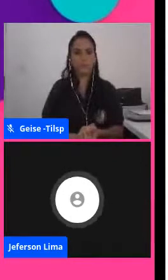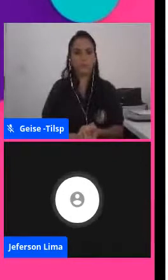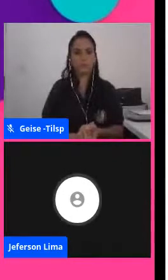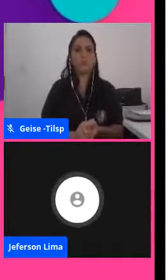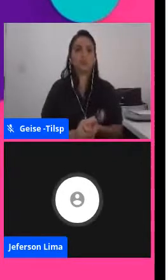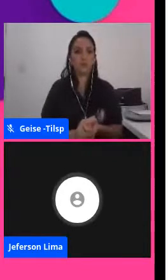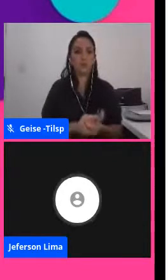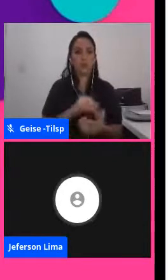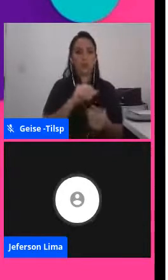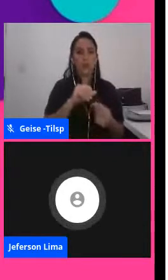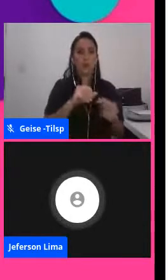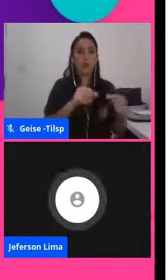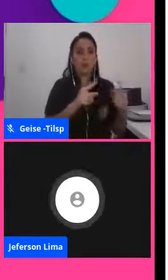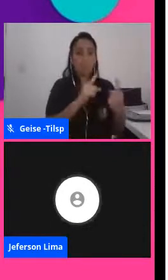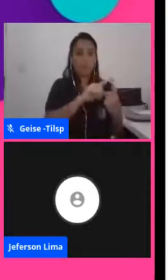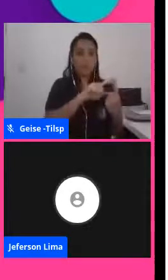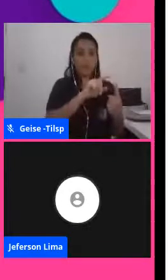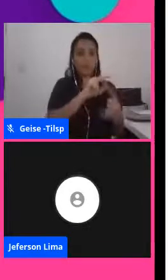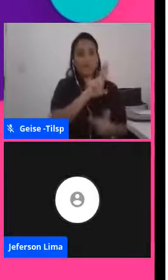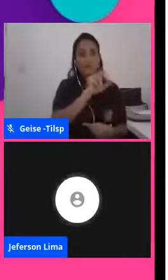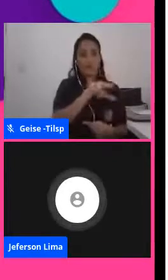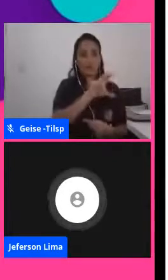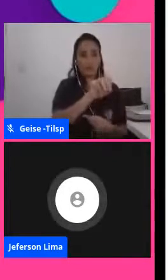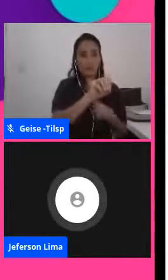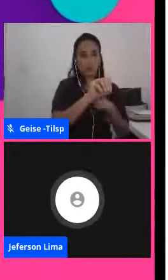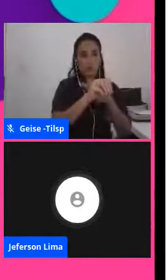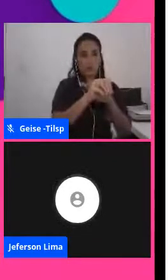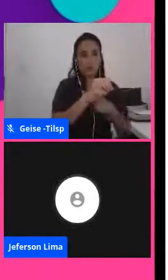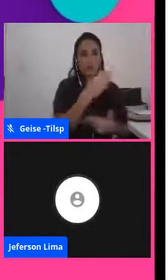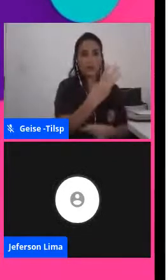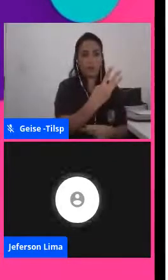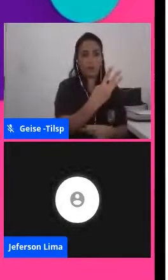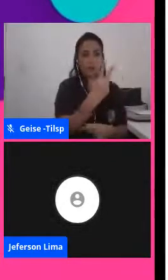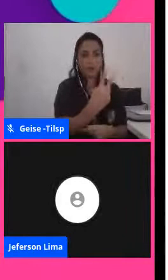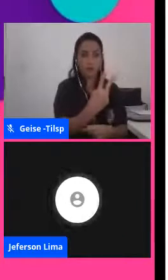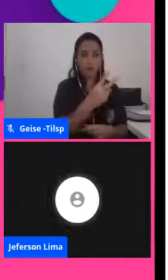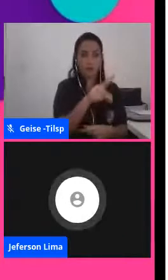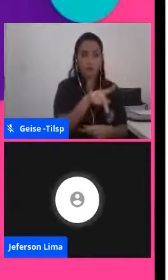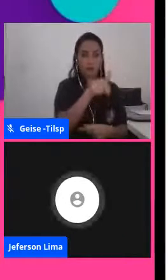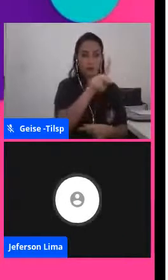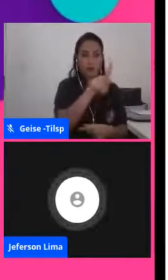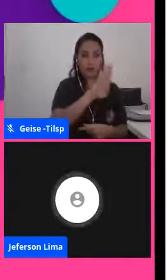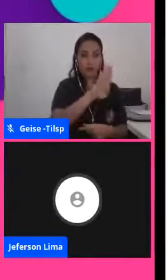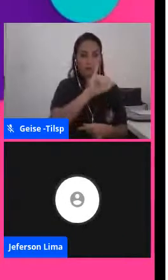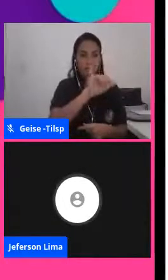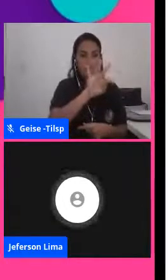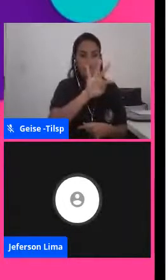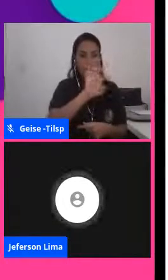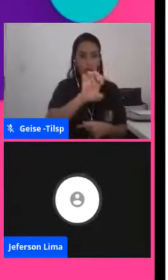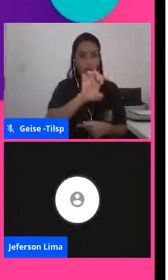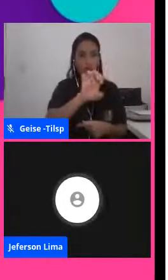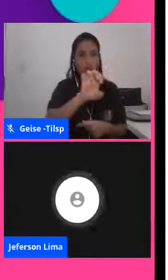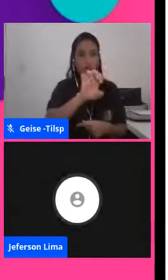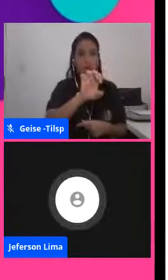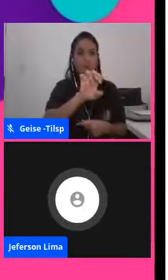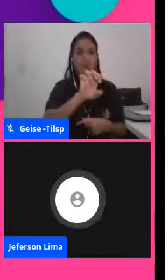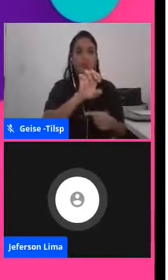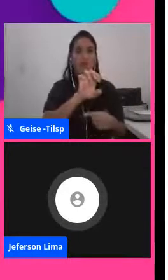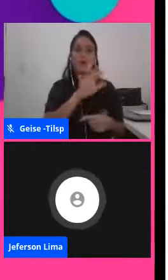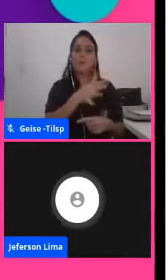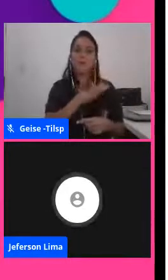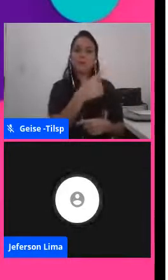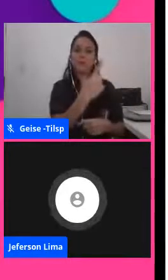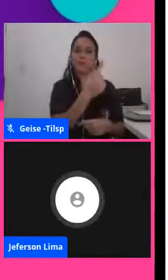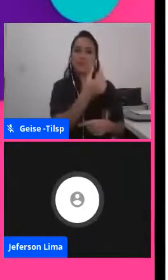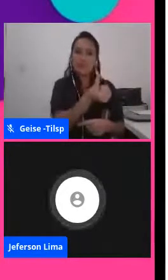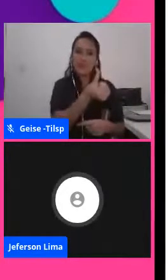Uno, ele só conta com 32 KB de flash. Se a gente pegar o celular mais simples hoje em dia aí, ele deve ter aí pelo menos 16 MB. E isso eu tô falando aquele celular,